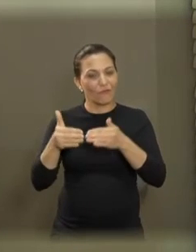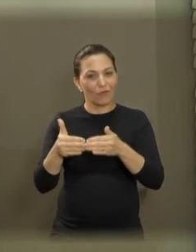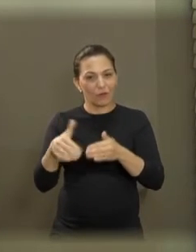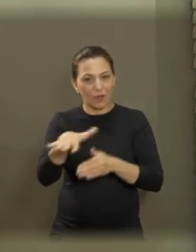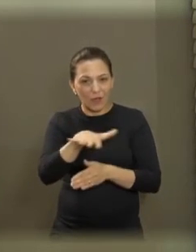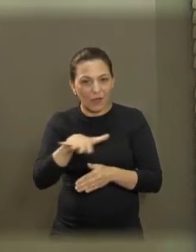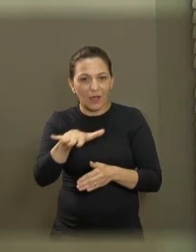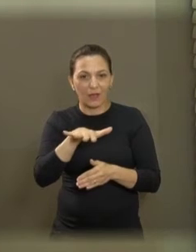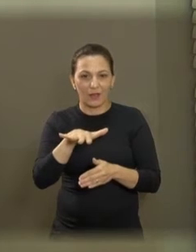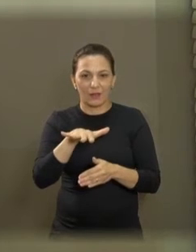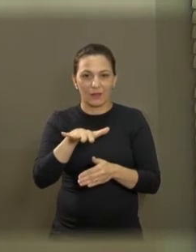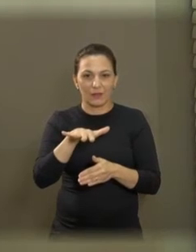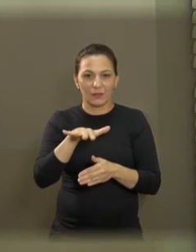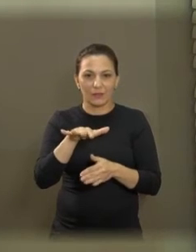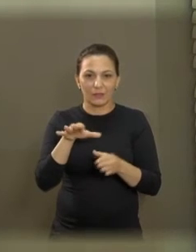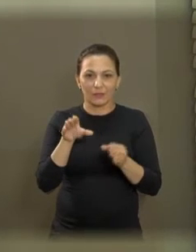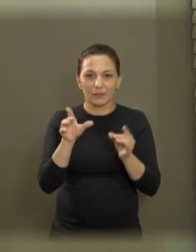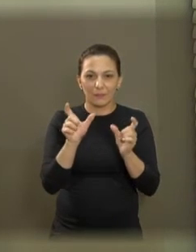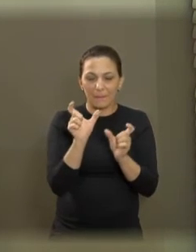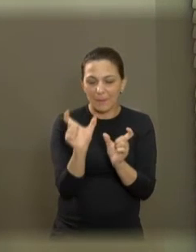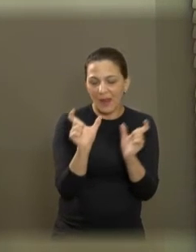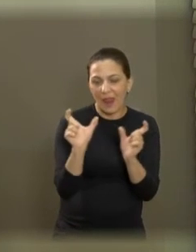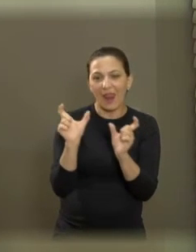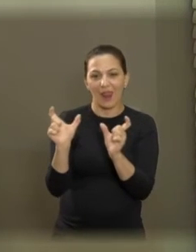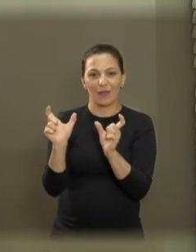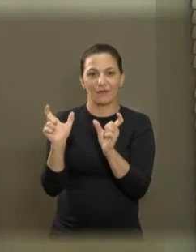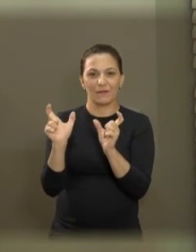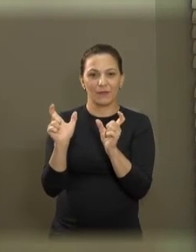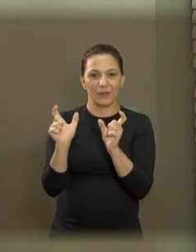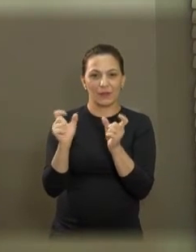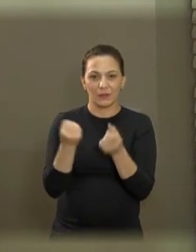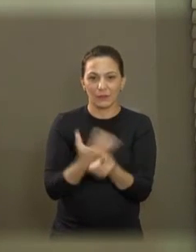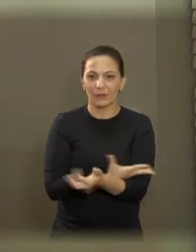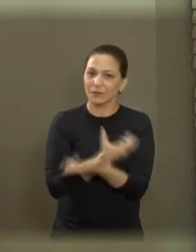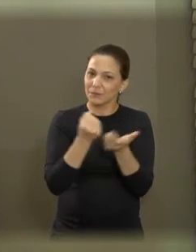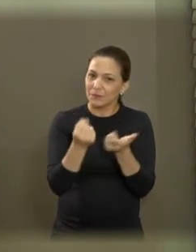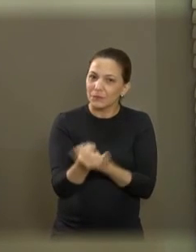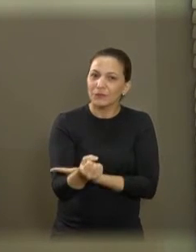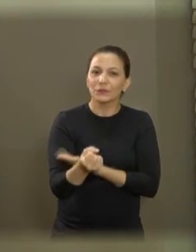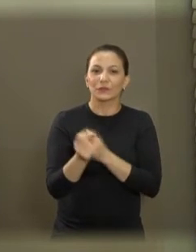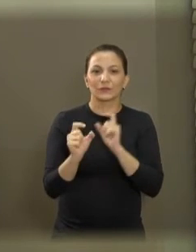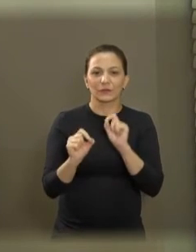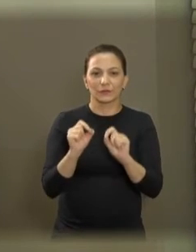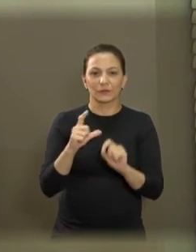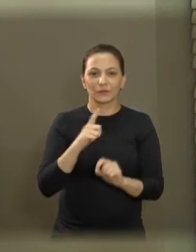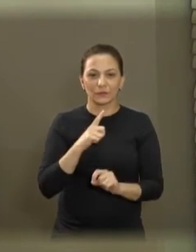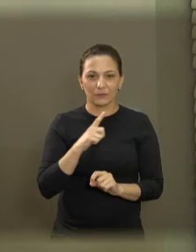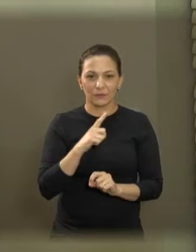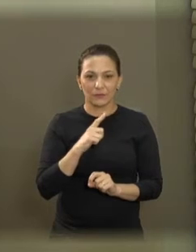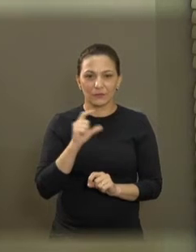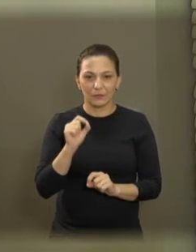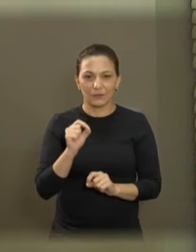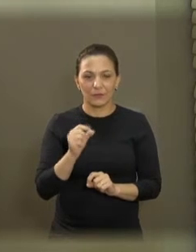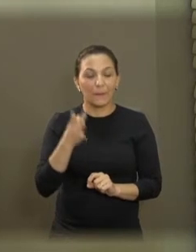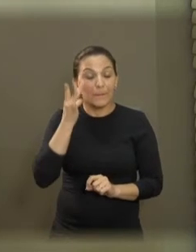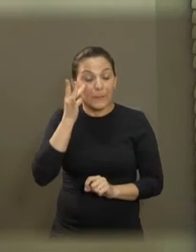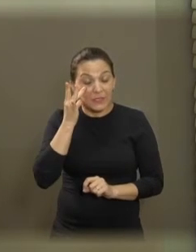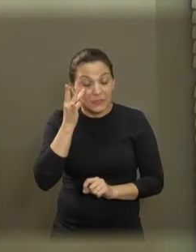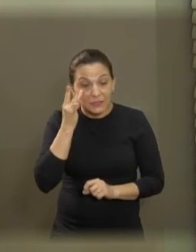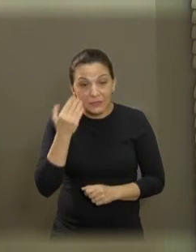foram ajuntadas para esse fim. E o que eu posso acrescentar a tudo isso? A tua